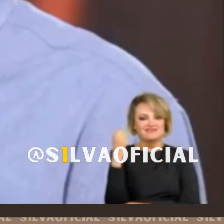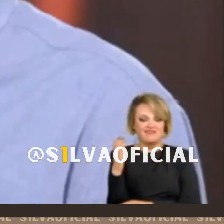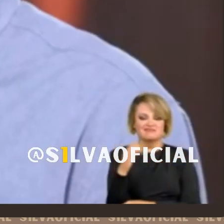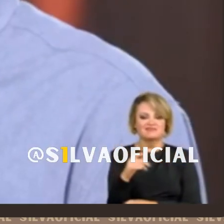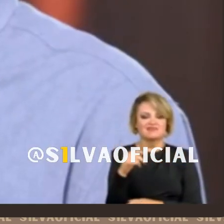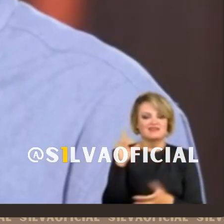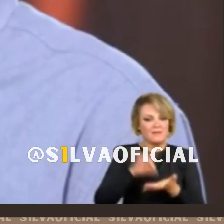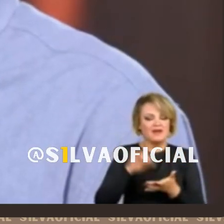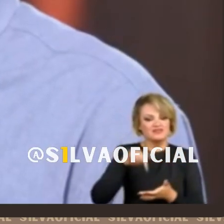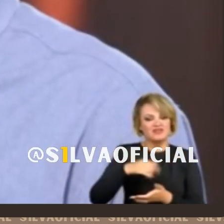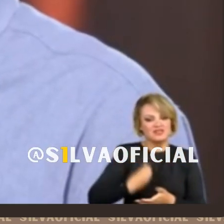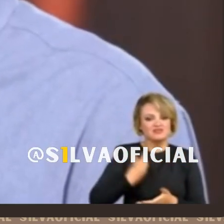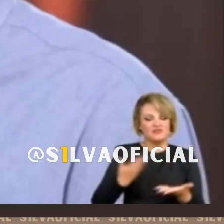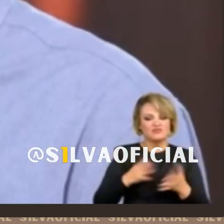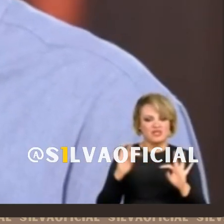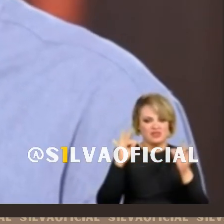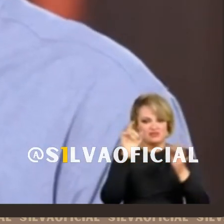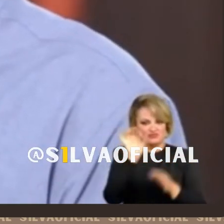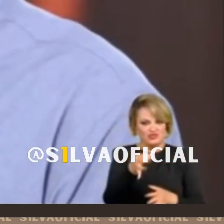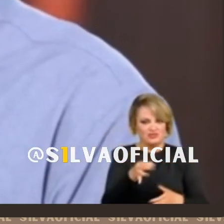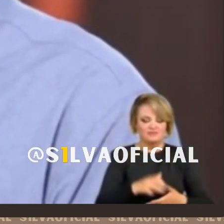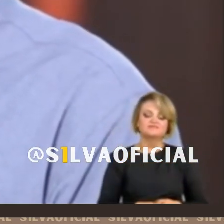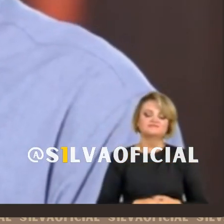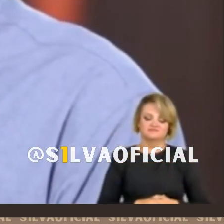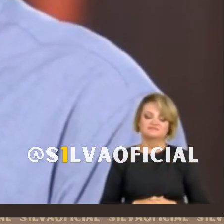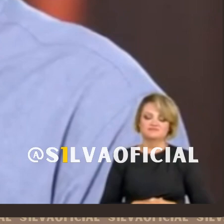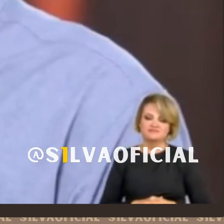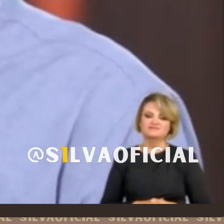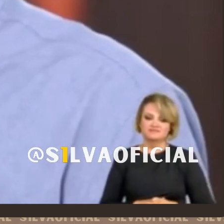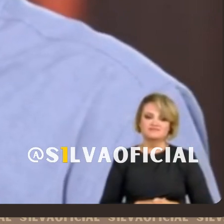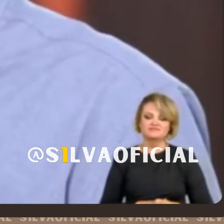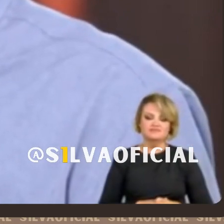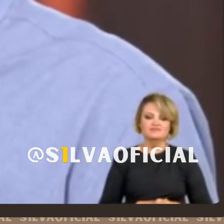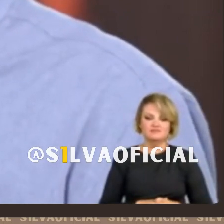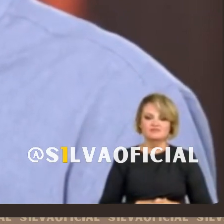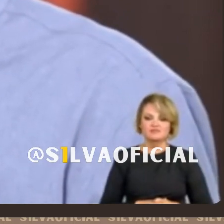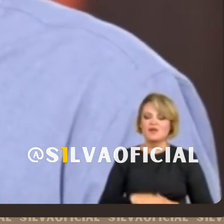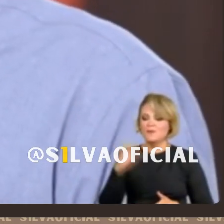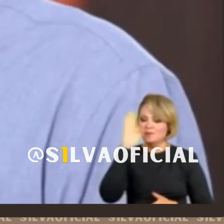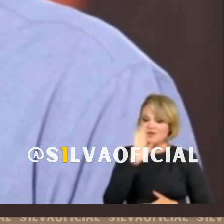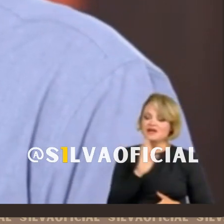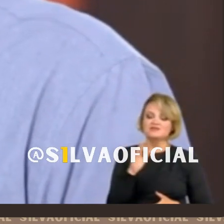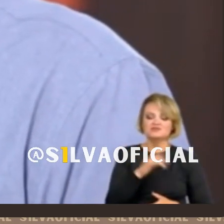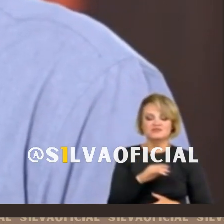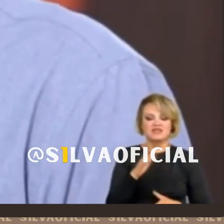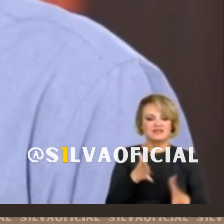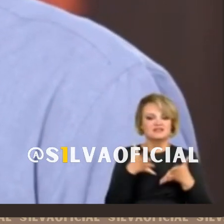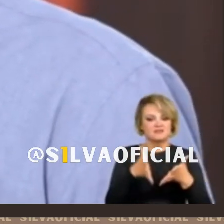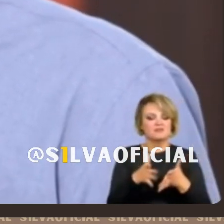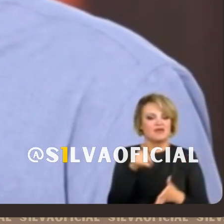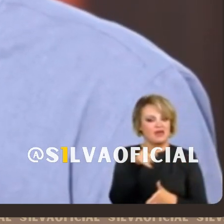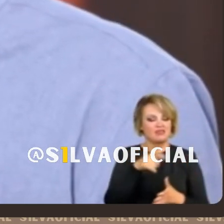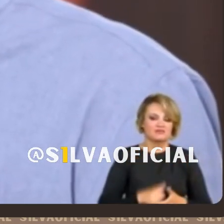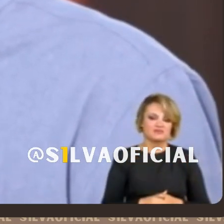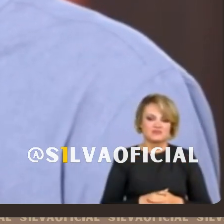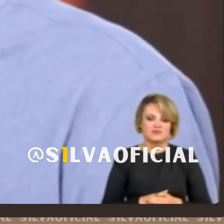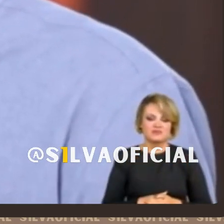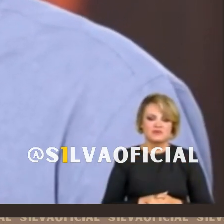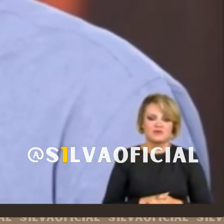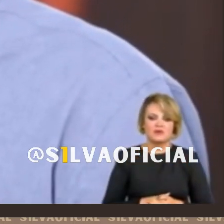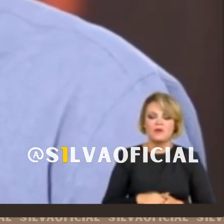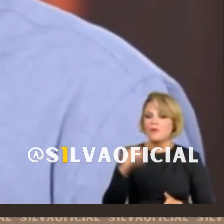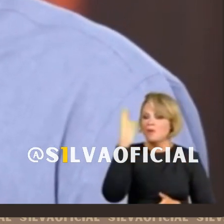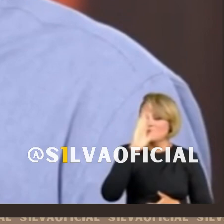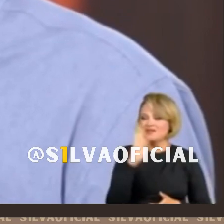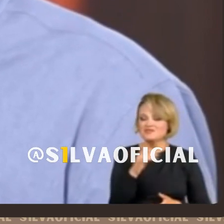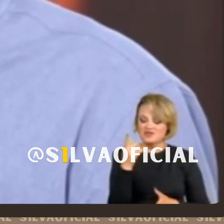que o Brasil tem que acreditar. É nisso que o Brasil tem que acreditar, porque o Brasil não pode ficar mais um século sendo o país do futuro.